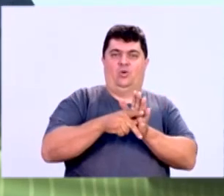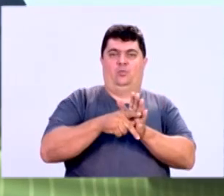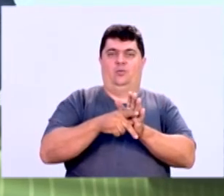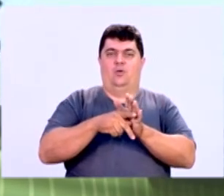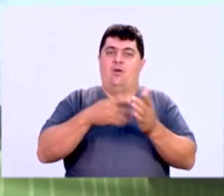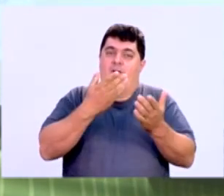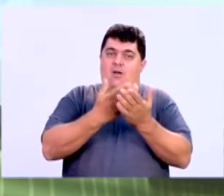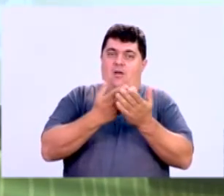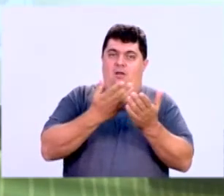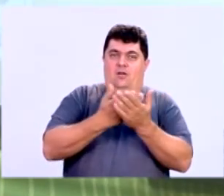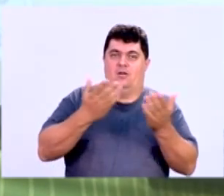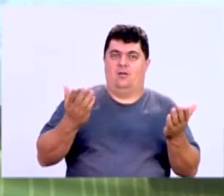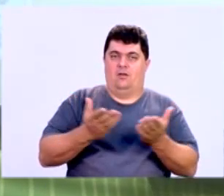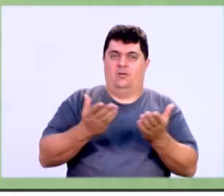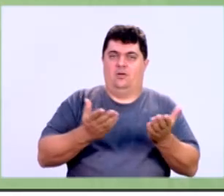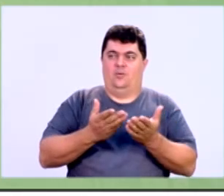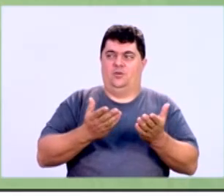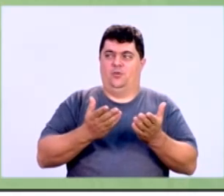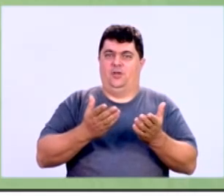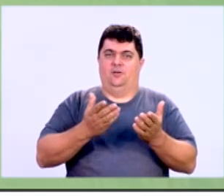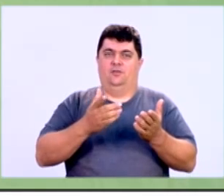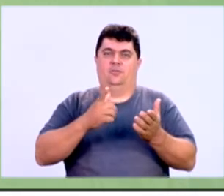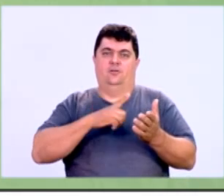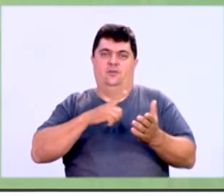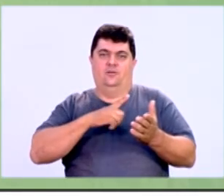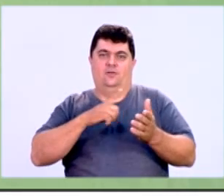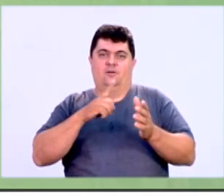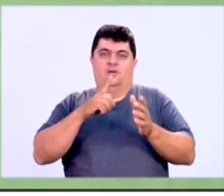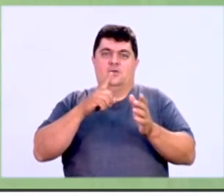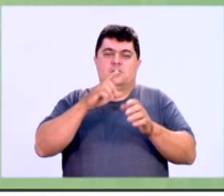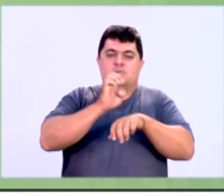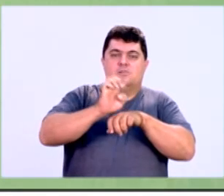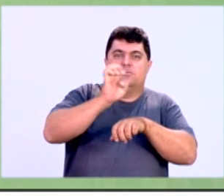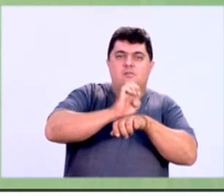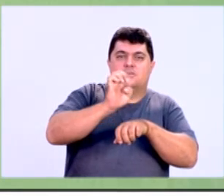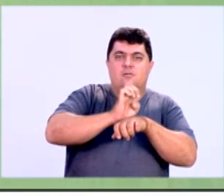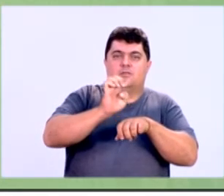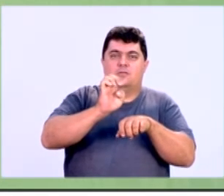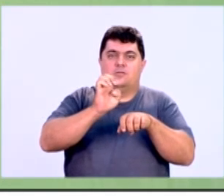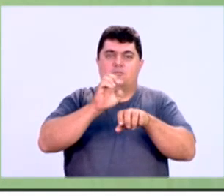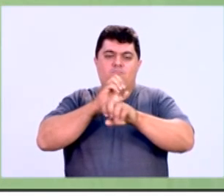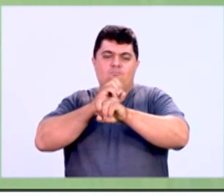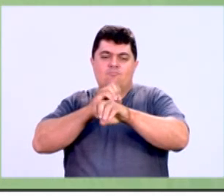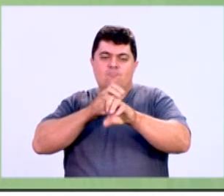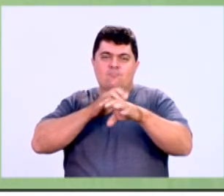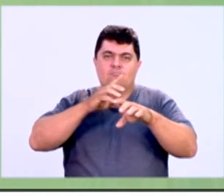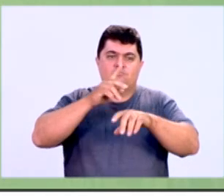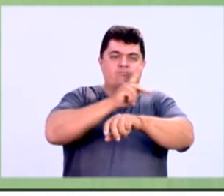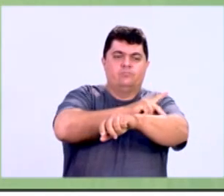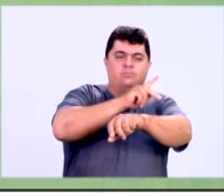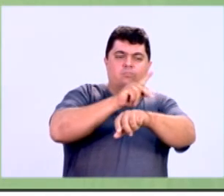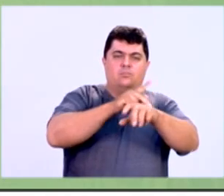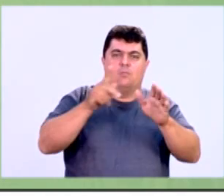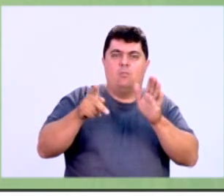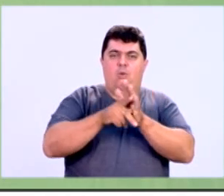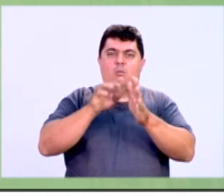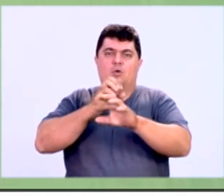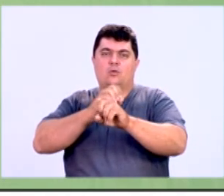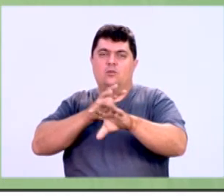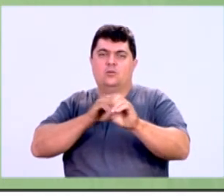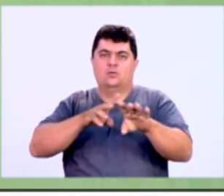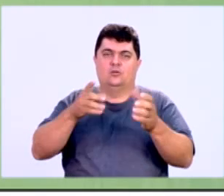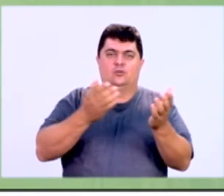de hoje, nós vamos conhecer quais são as estratégias didático-pedagógicas para a educação